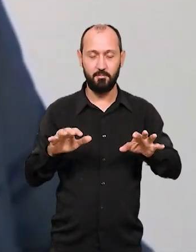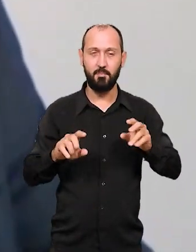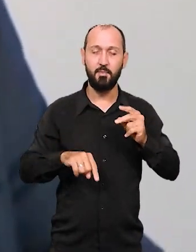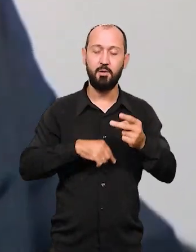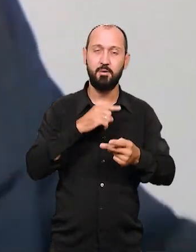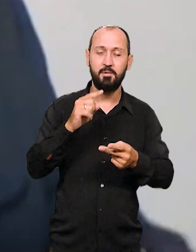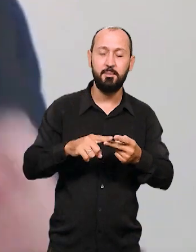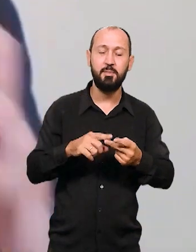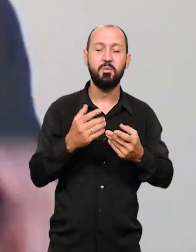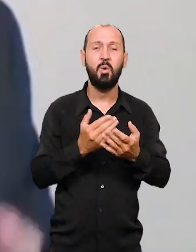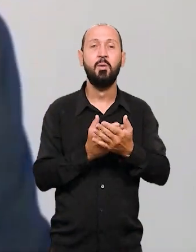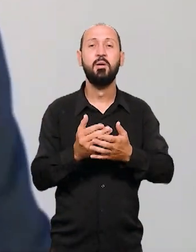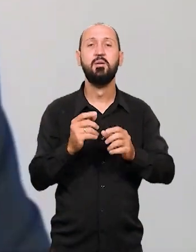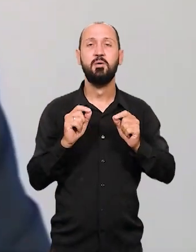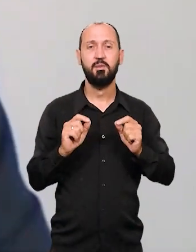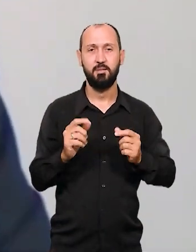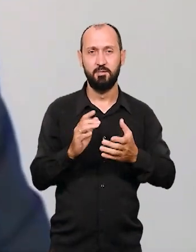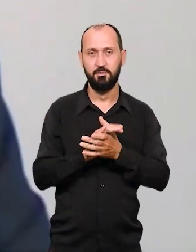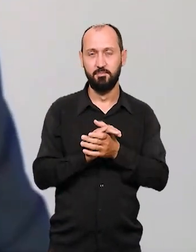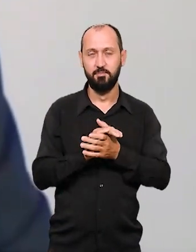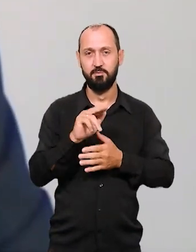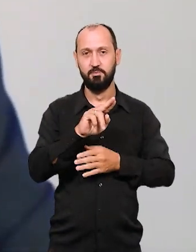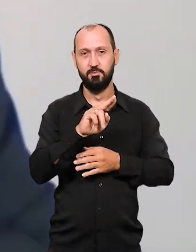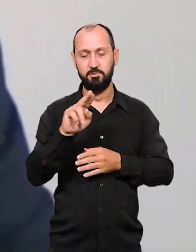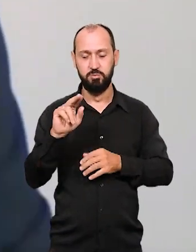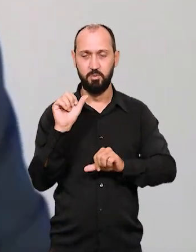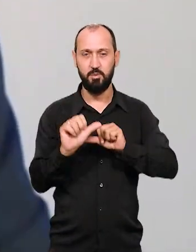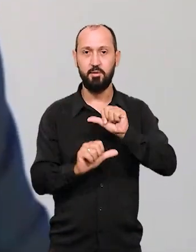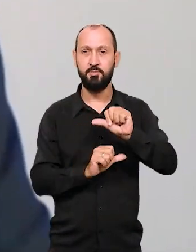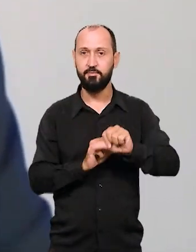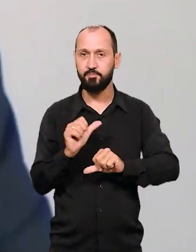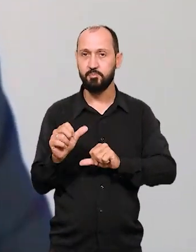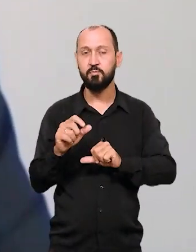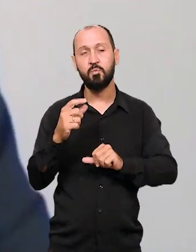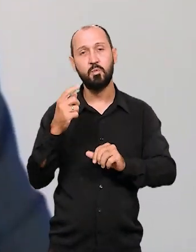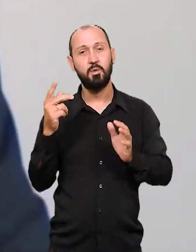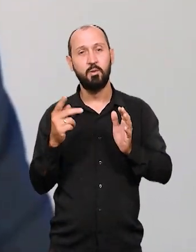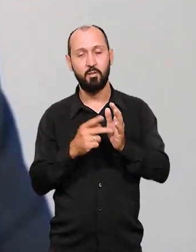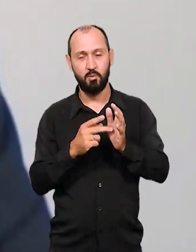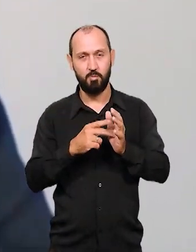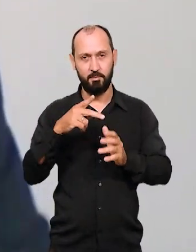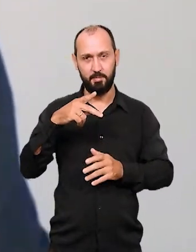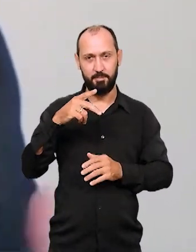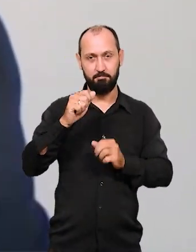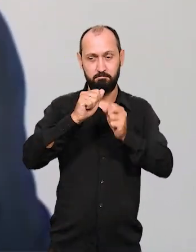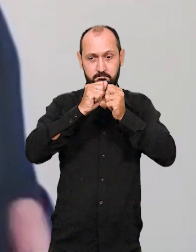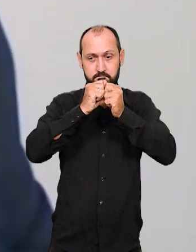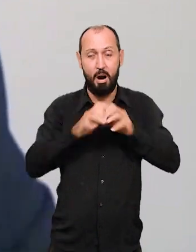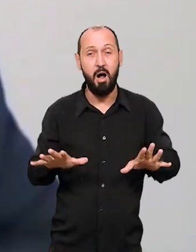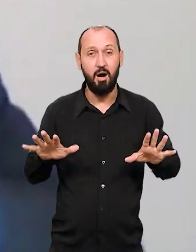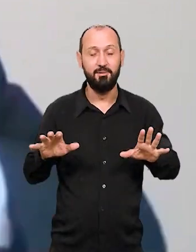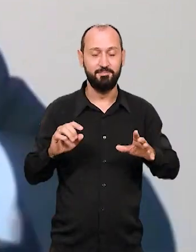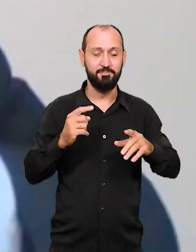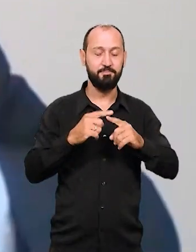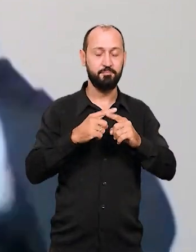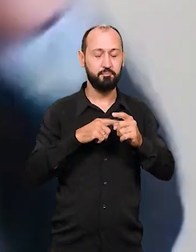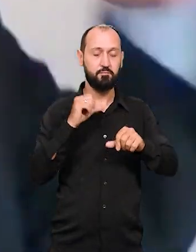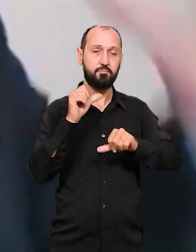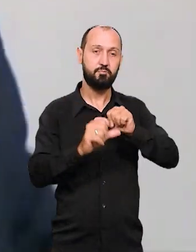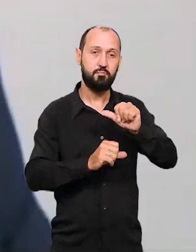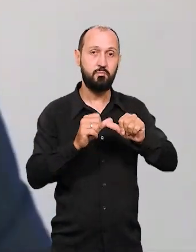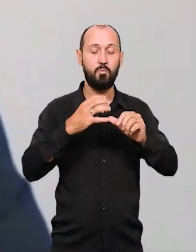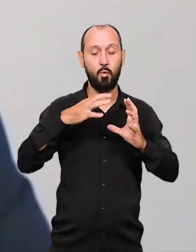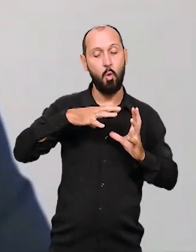epidemia, e depois, logo em seguida, né, a nomenclatura mudou, foi tratada como uma pandemia, né, porque teve